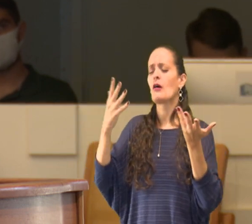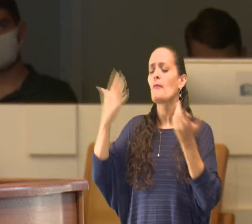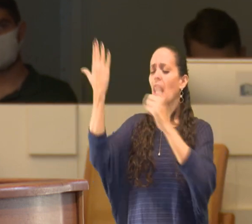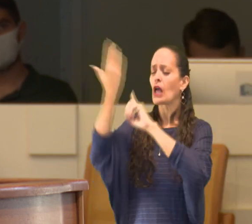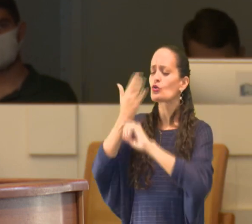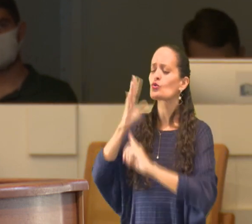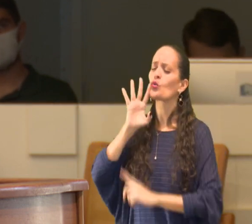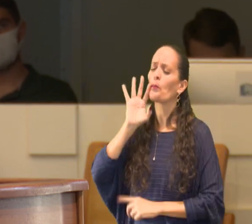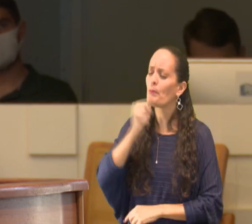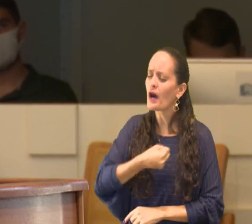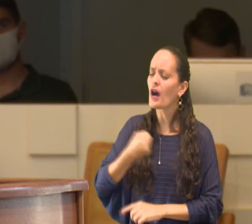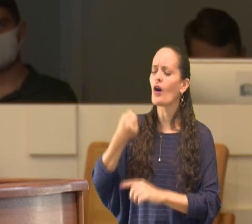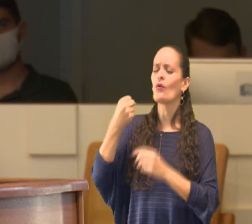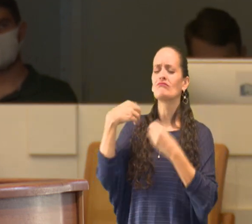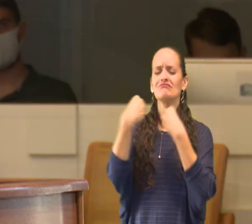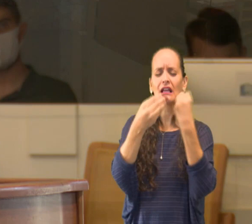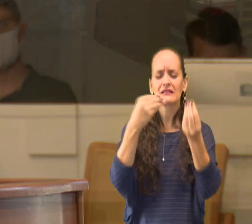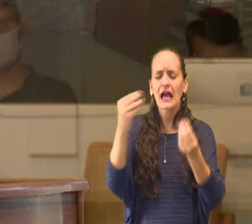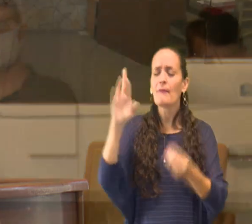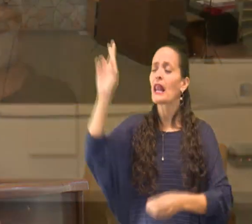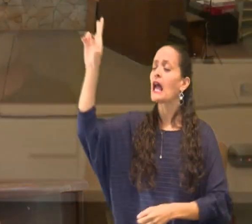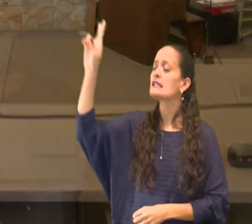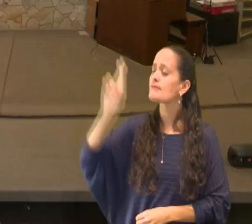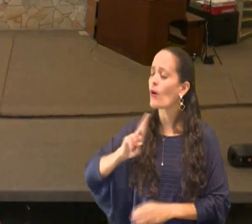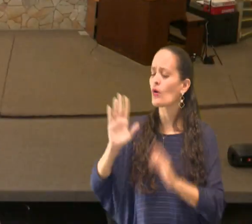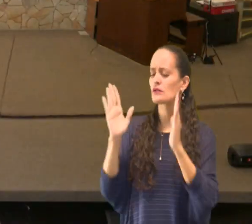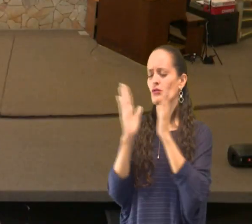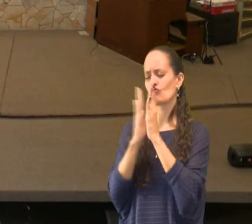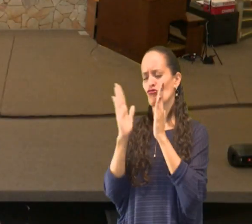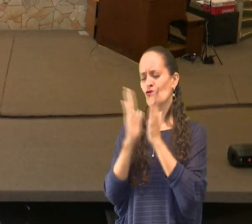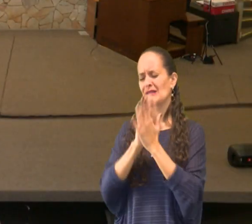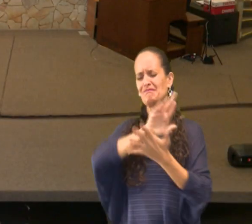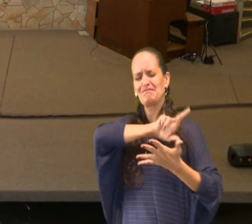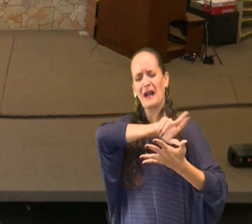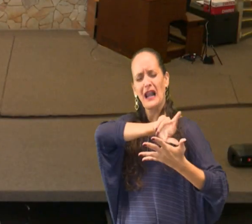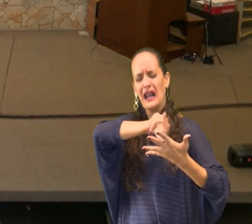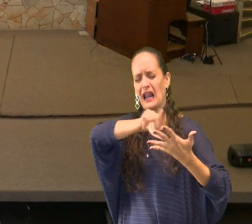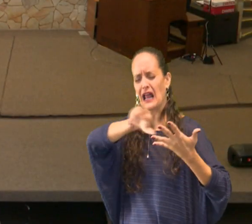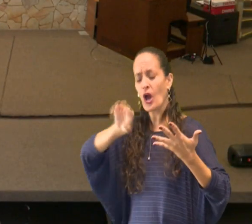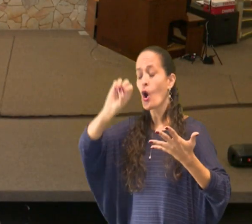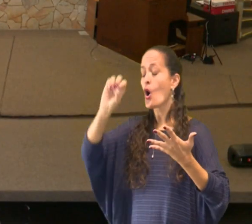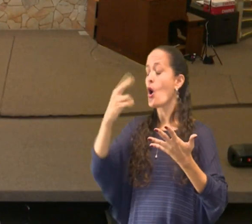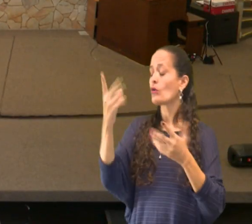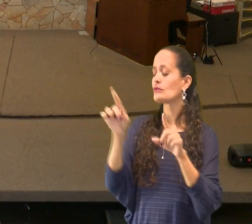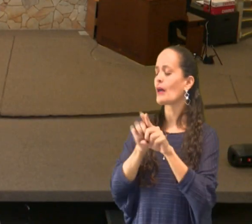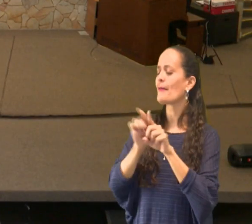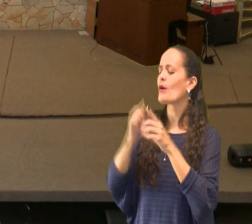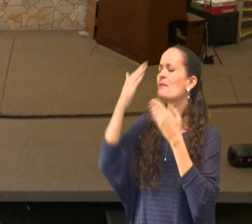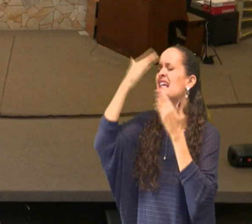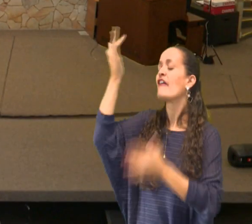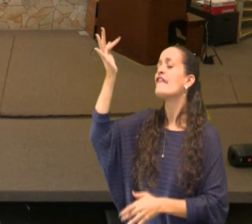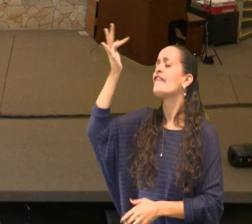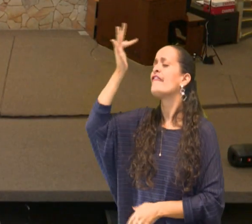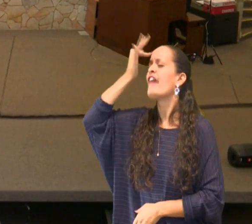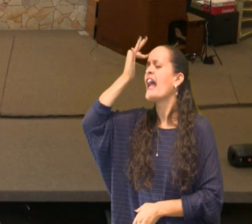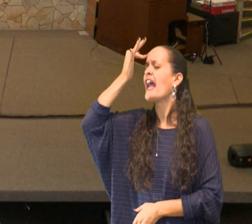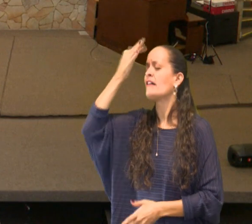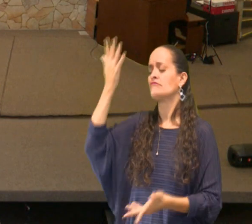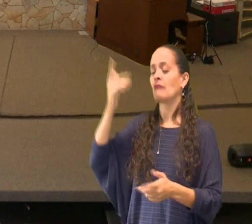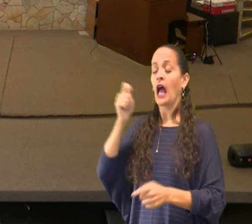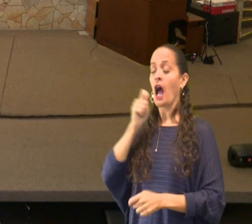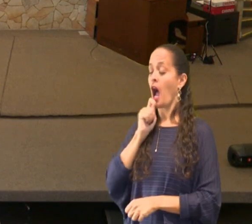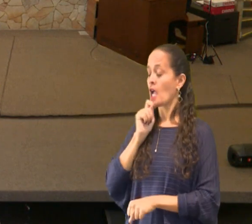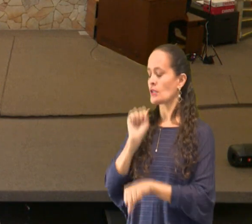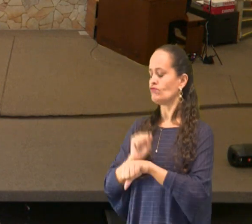cada dia, pela resposta que chegou, ó Deus, e ainda aqueles que estão agradecendo pela fé, porque ainda não receberam